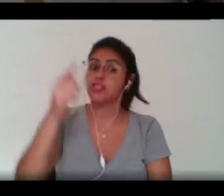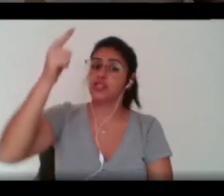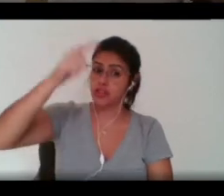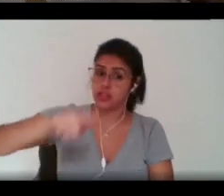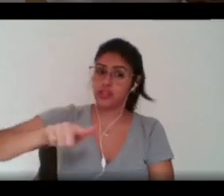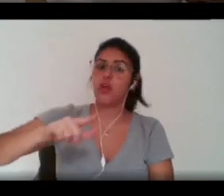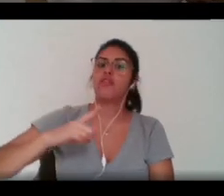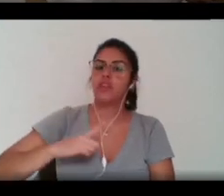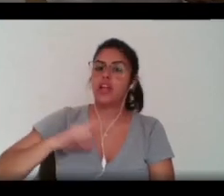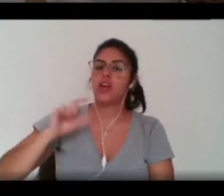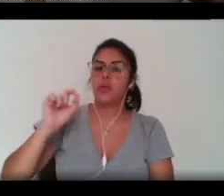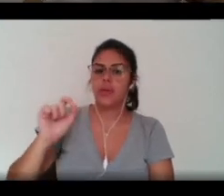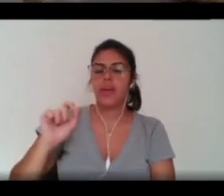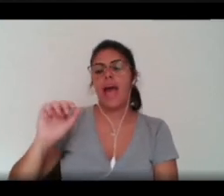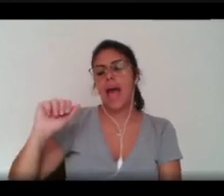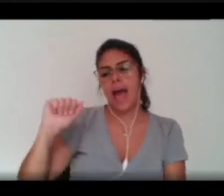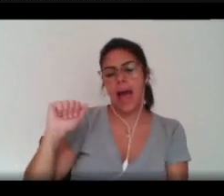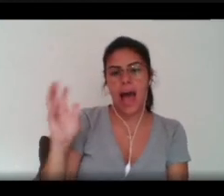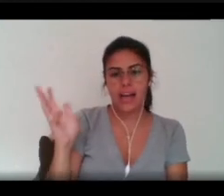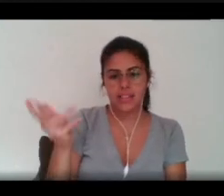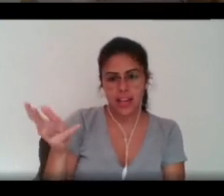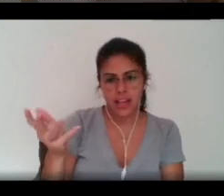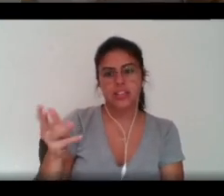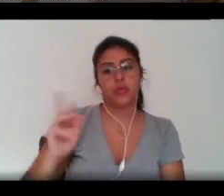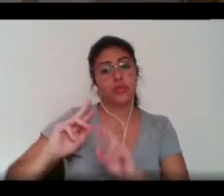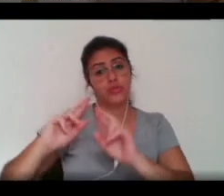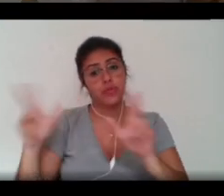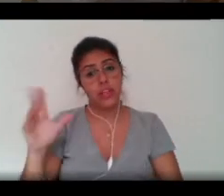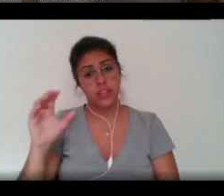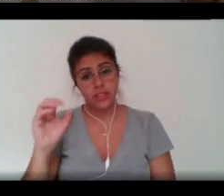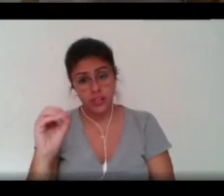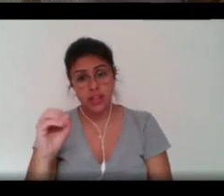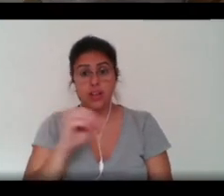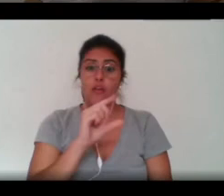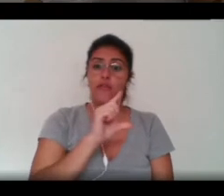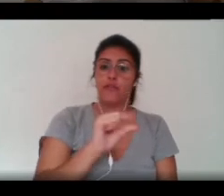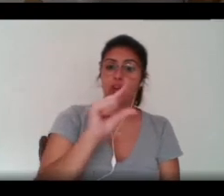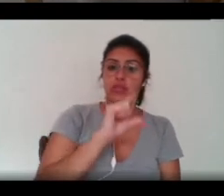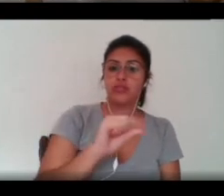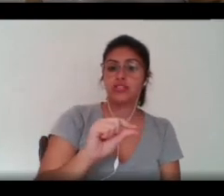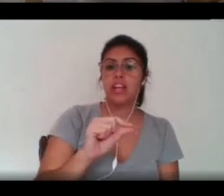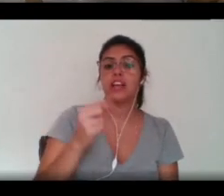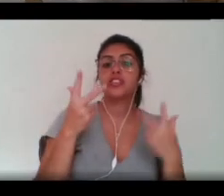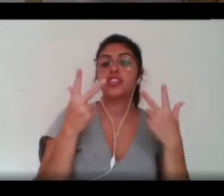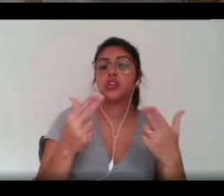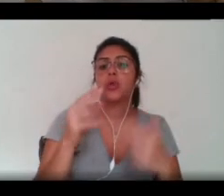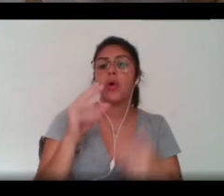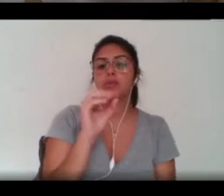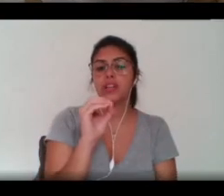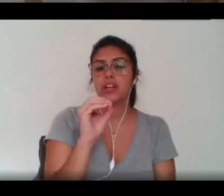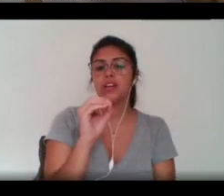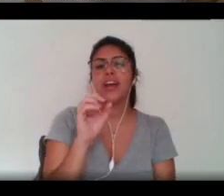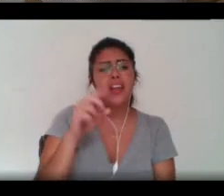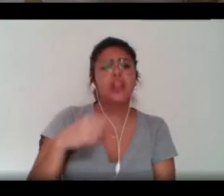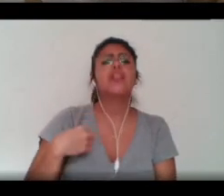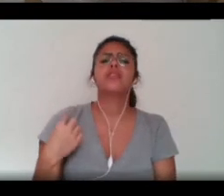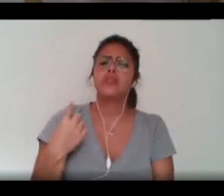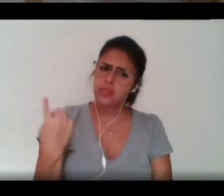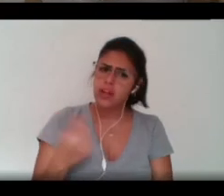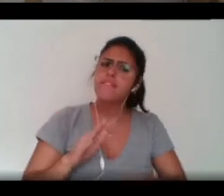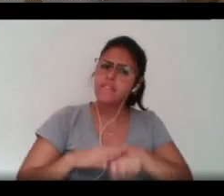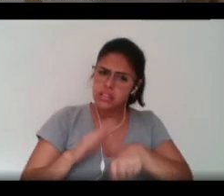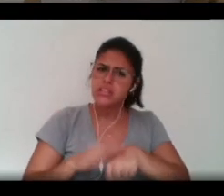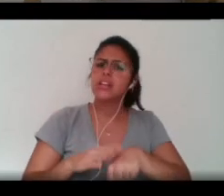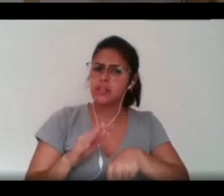uma velocidade igual a 0. Que é exatamente o gráfico que a gente fez aqui em algum lugar, ó.